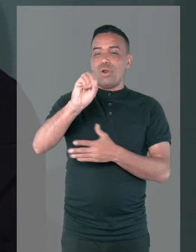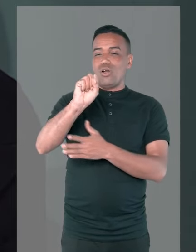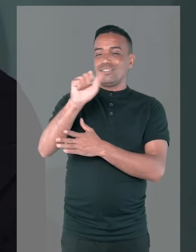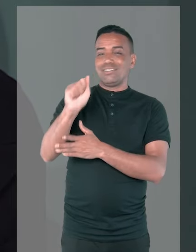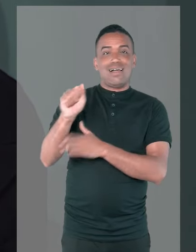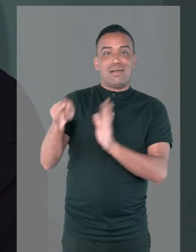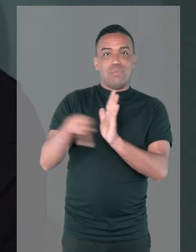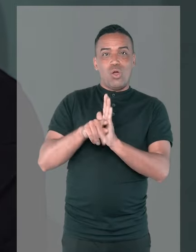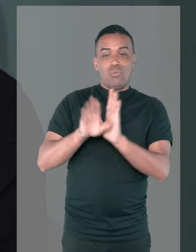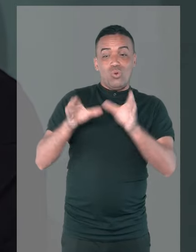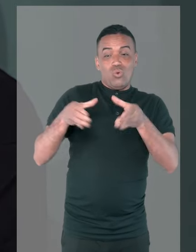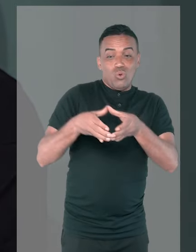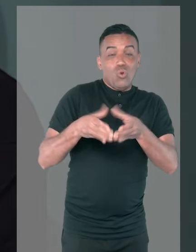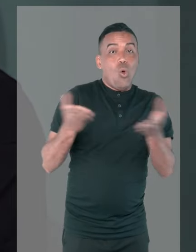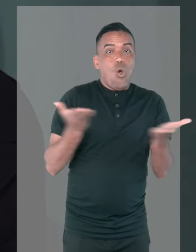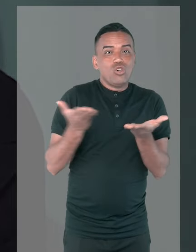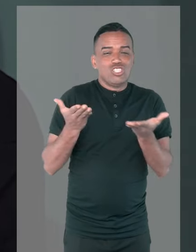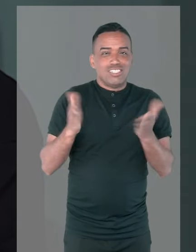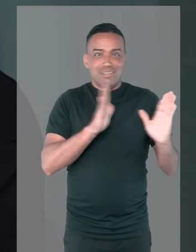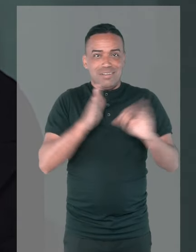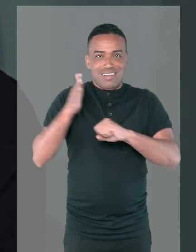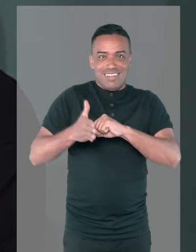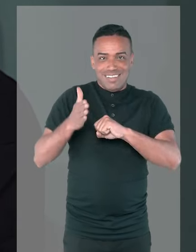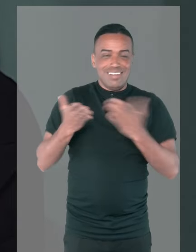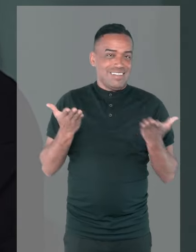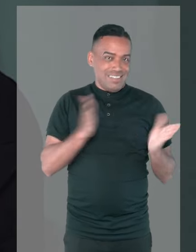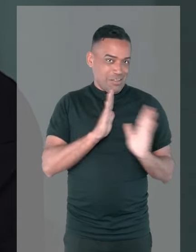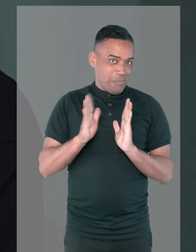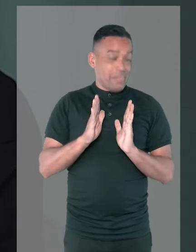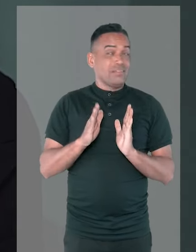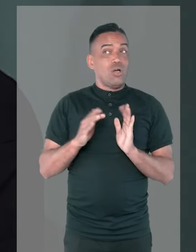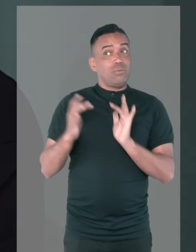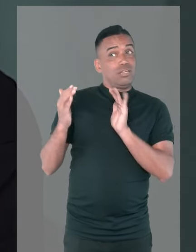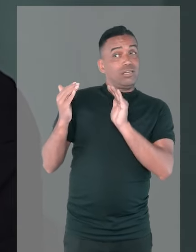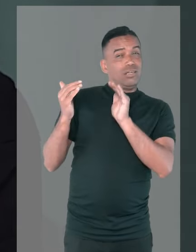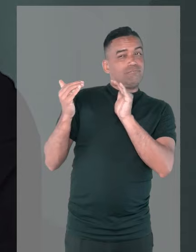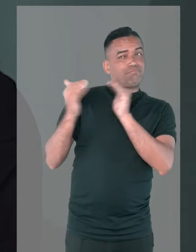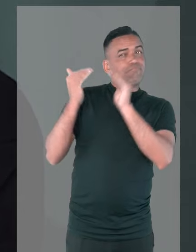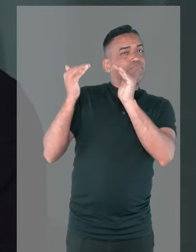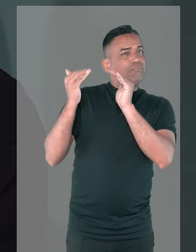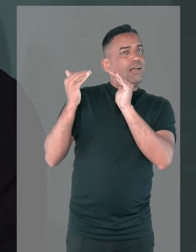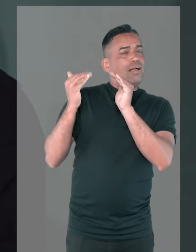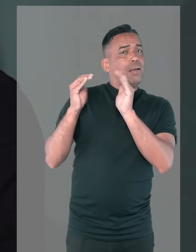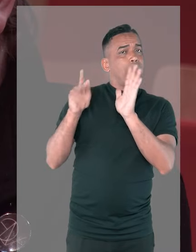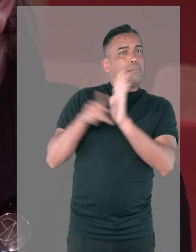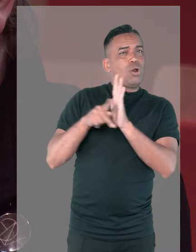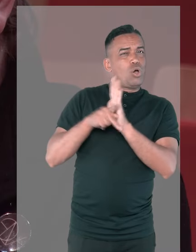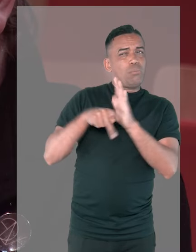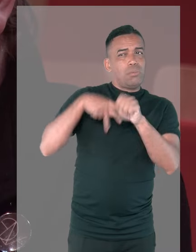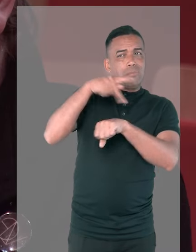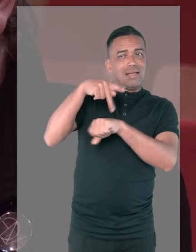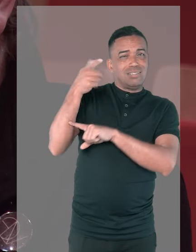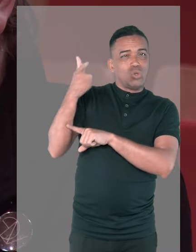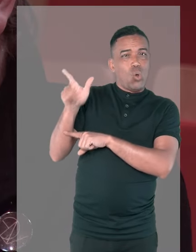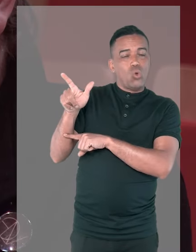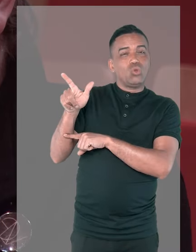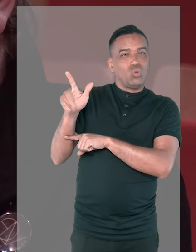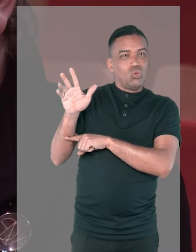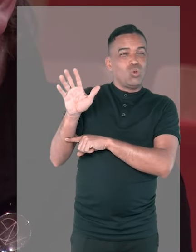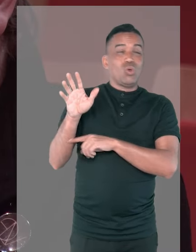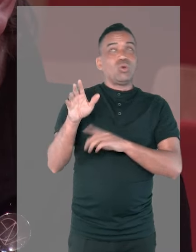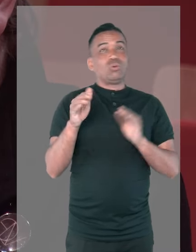por exemplo, né? Então, eu me identifico mais com, sei lá, um poeta qualquer de uma nacionalidade X do que